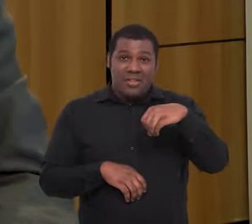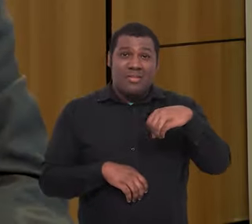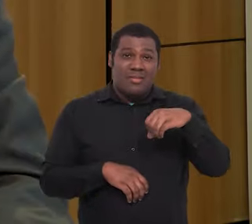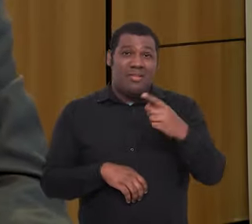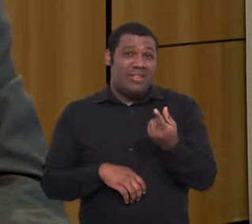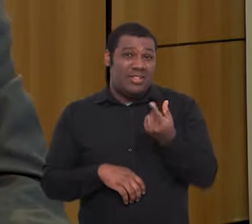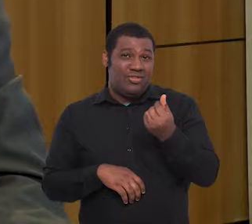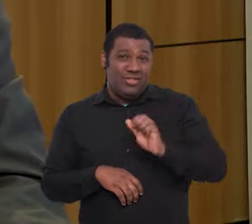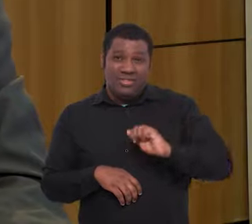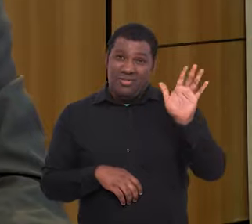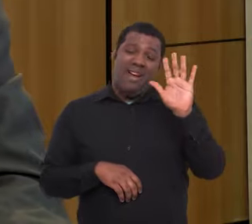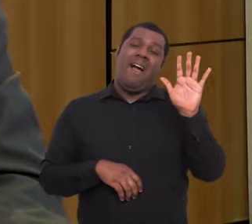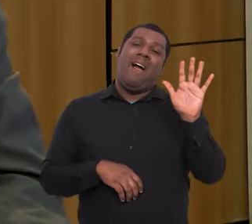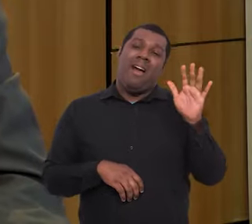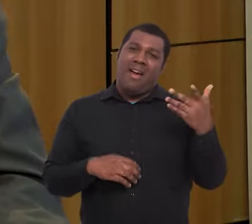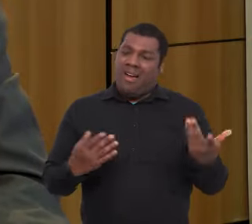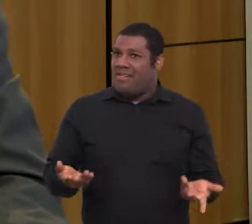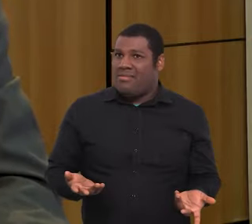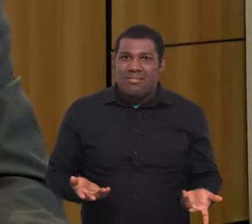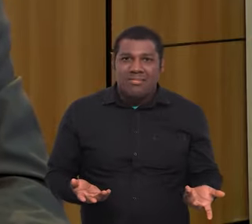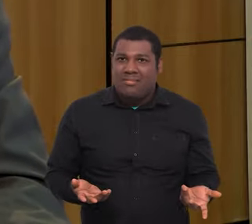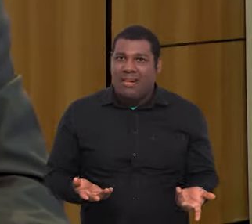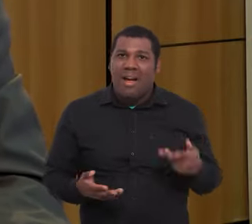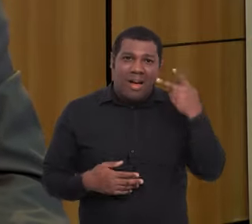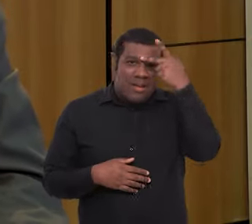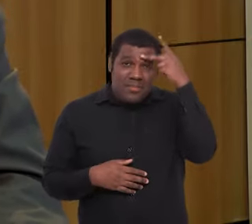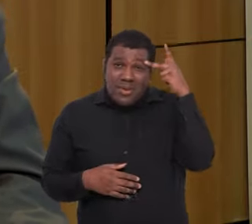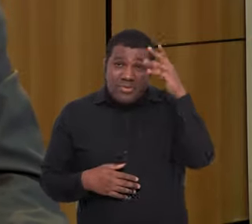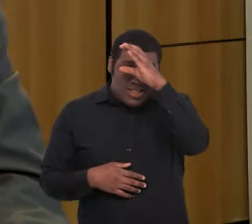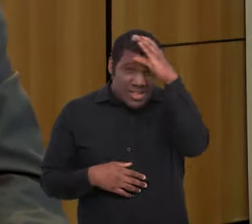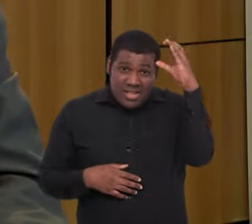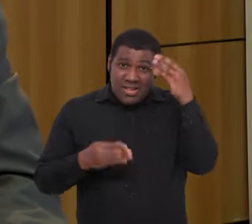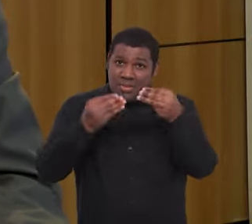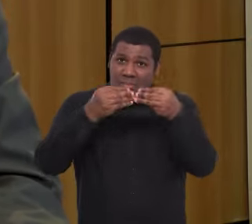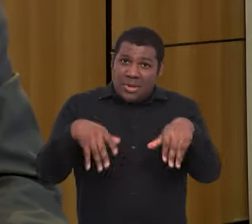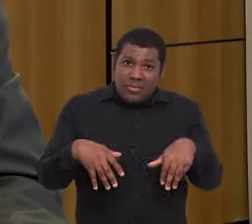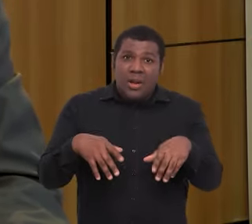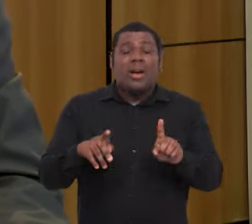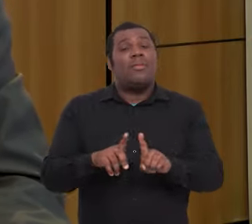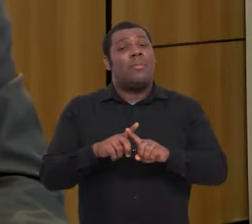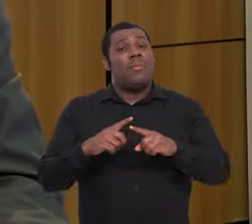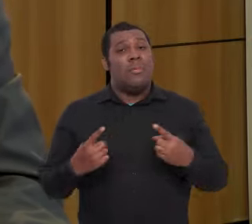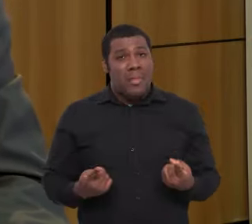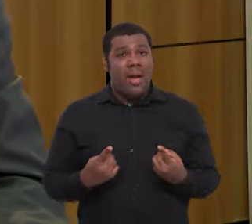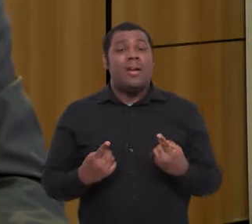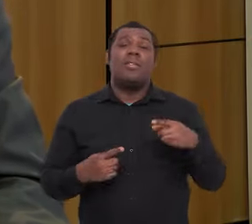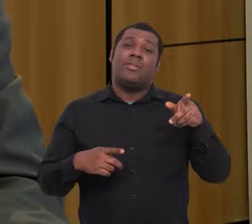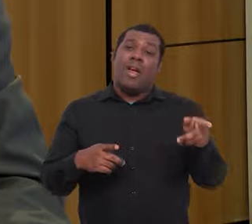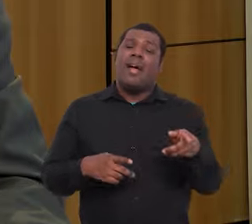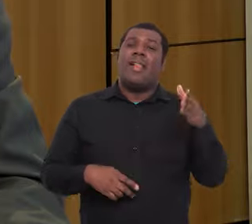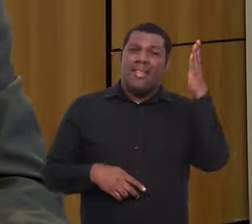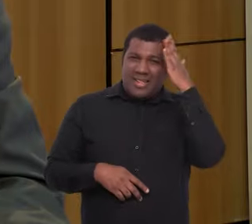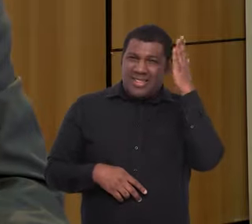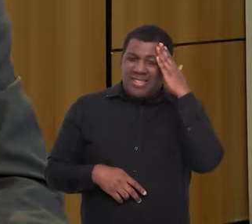nós não entramos no mérito do custo passageiro o Que Nós entramos no mérito é que o motorista o trabalhador